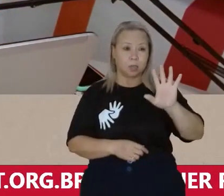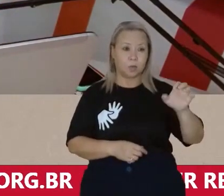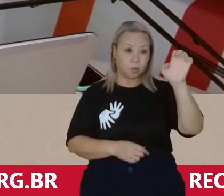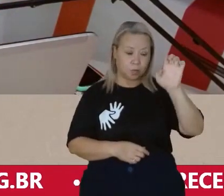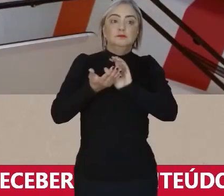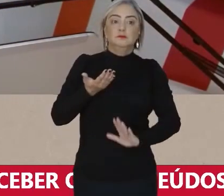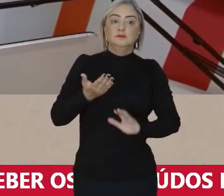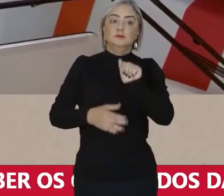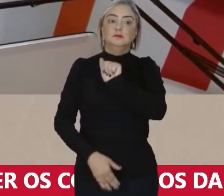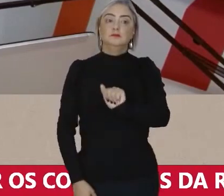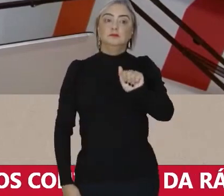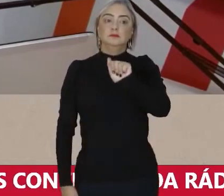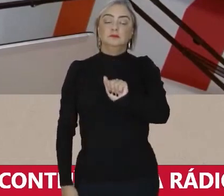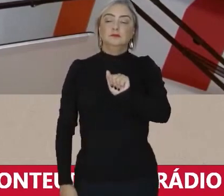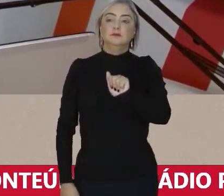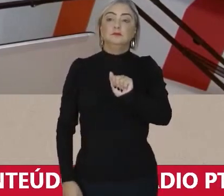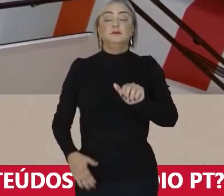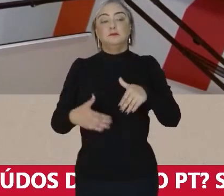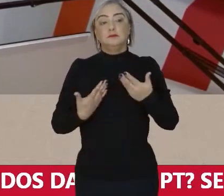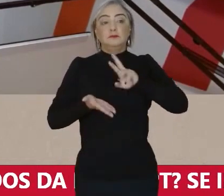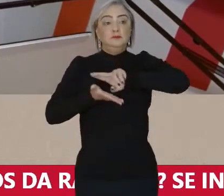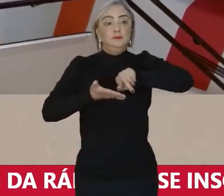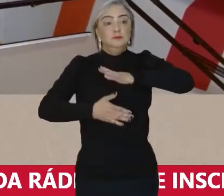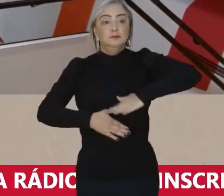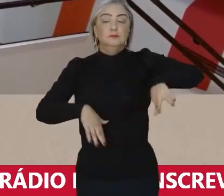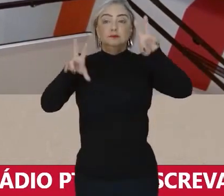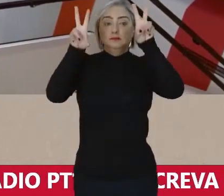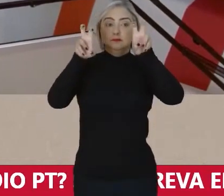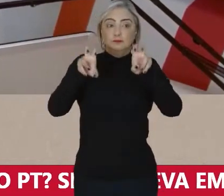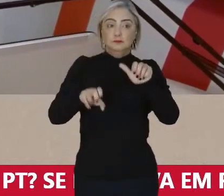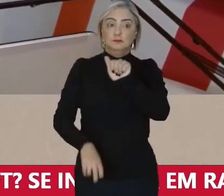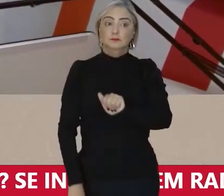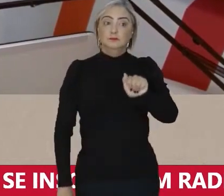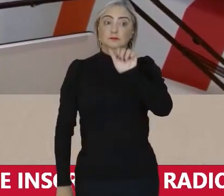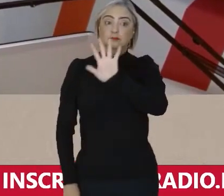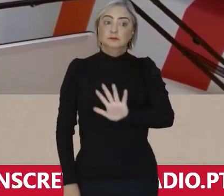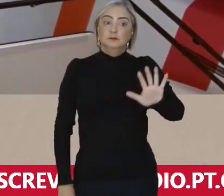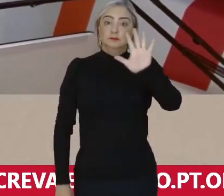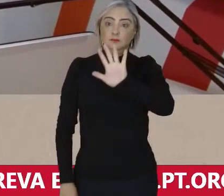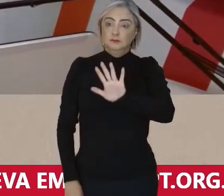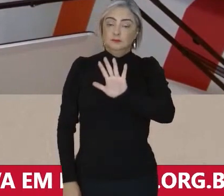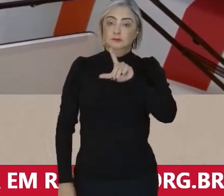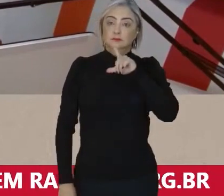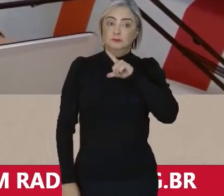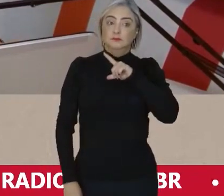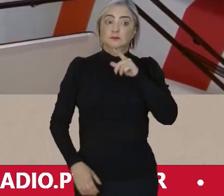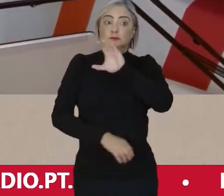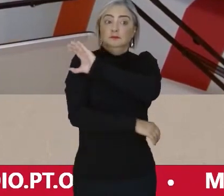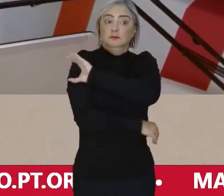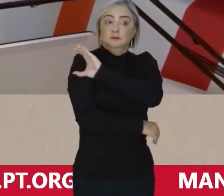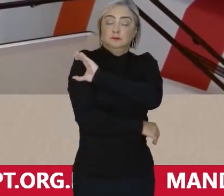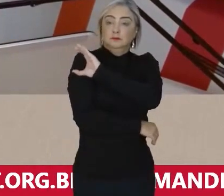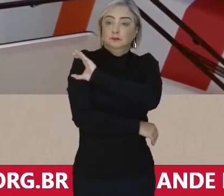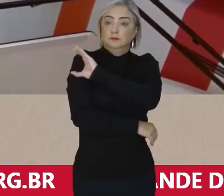nos municípios. Isso. Então, as várias áreas temáticas que a Associação Nacional cobre, através de coordenações